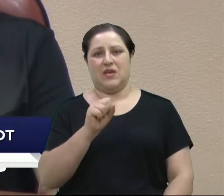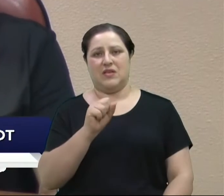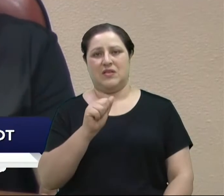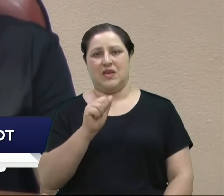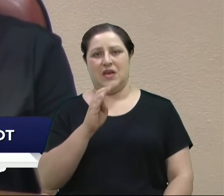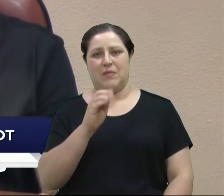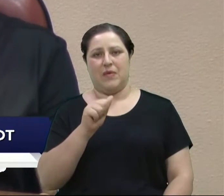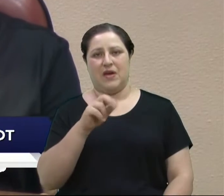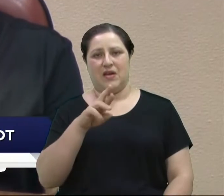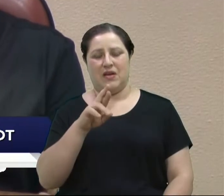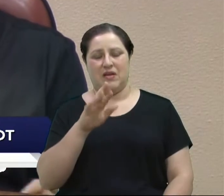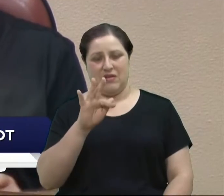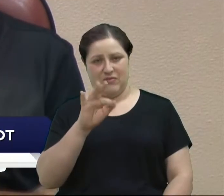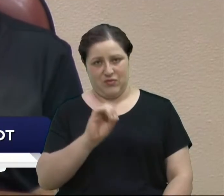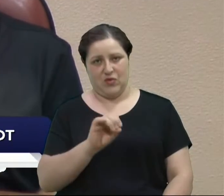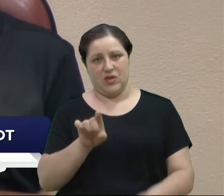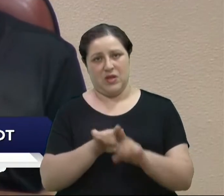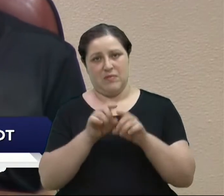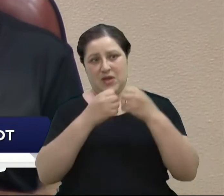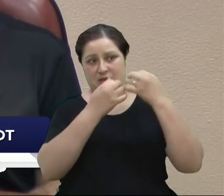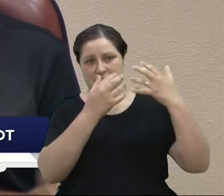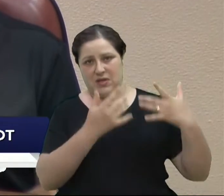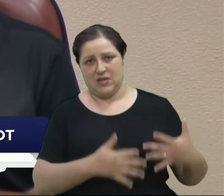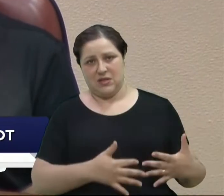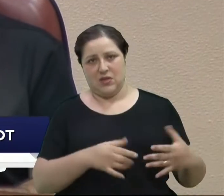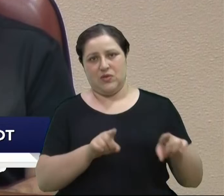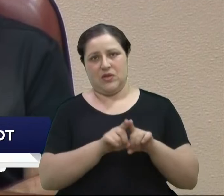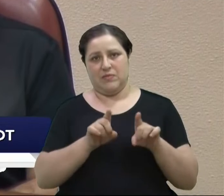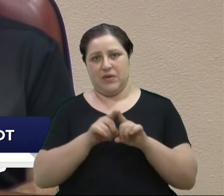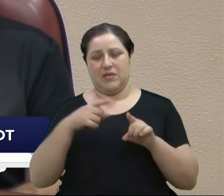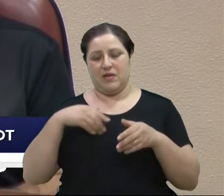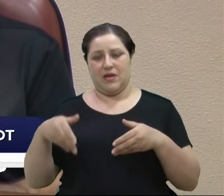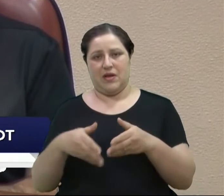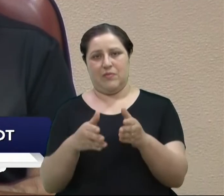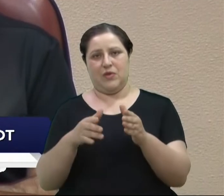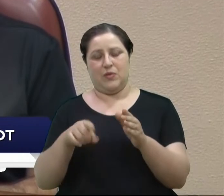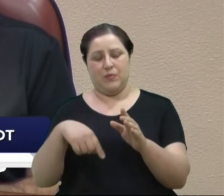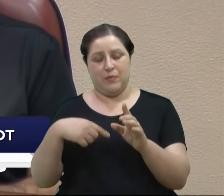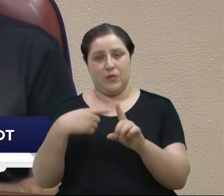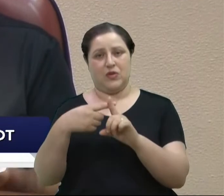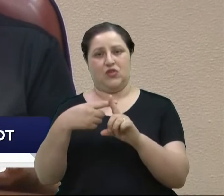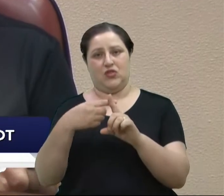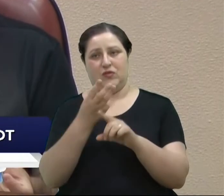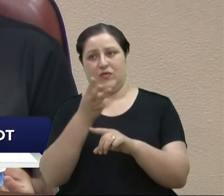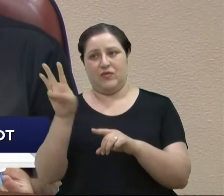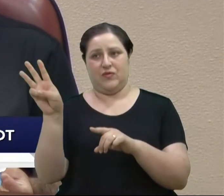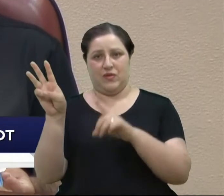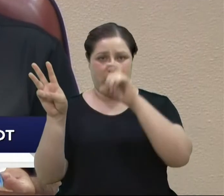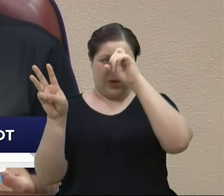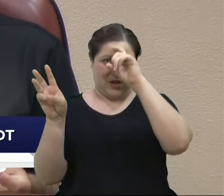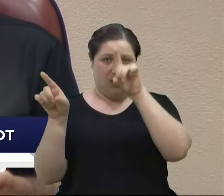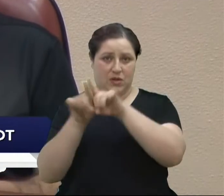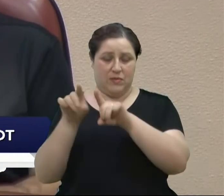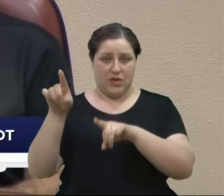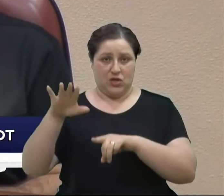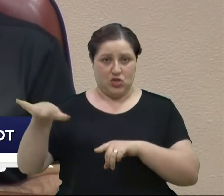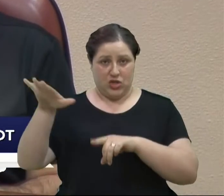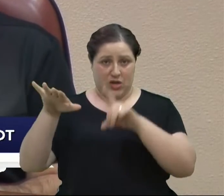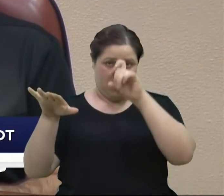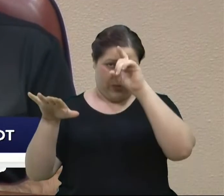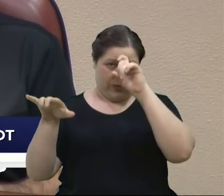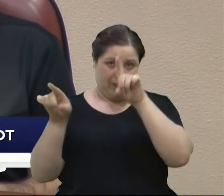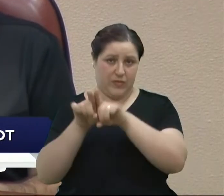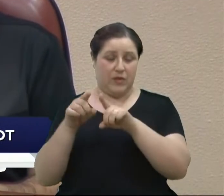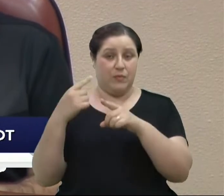alguns esclarecimentos, mas também esse encaminhamento positivo do Virvi Ramos, né, e também do Hospital Geral. Porque o Hospital Geral